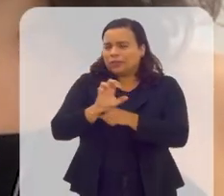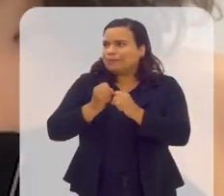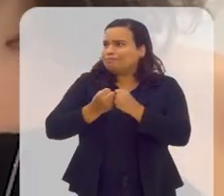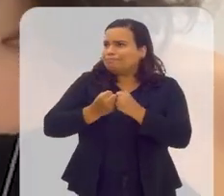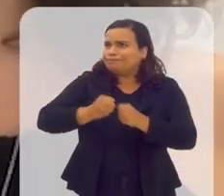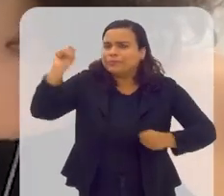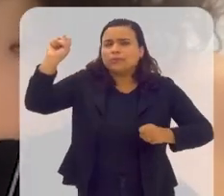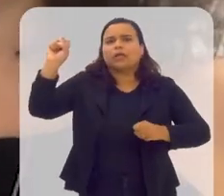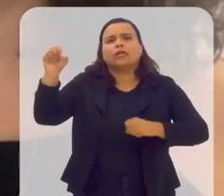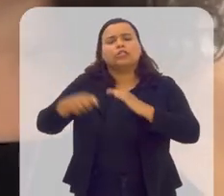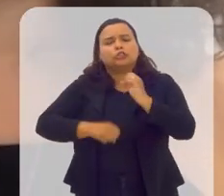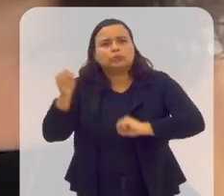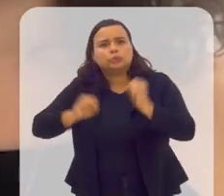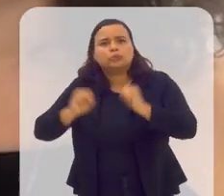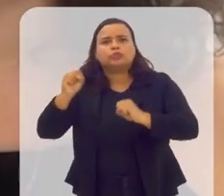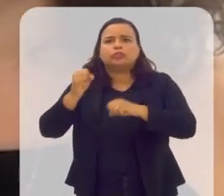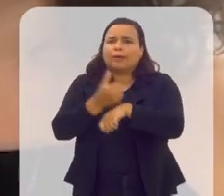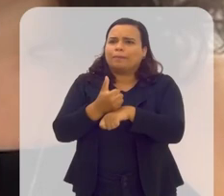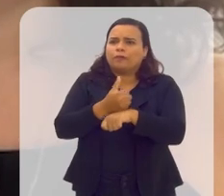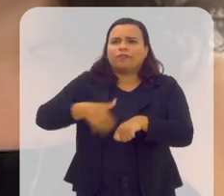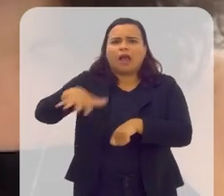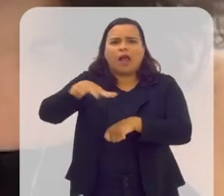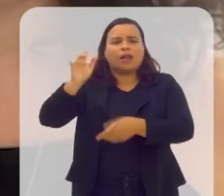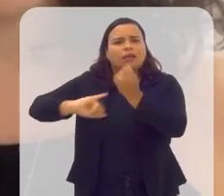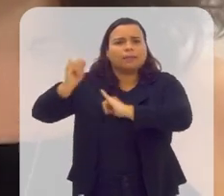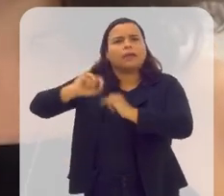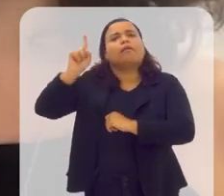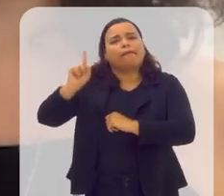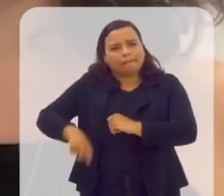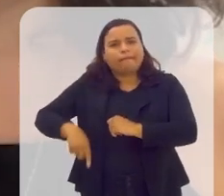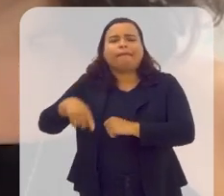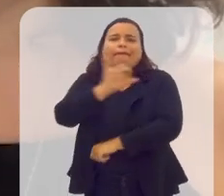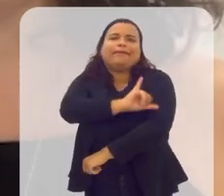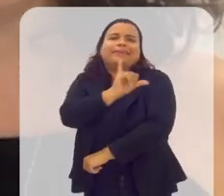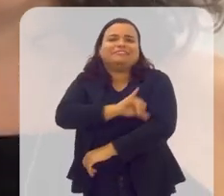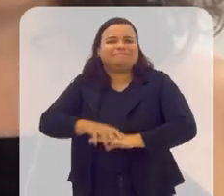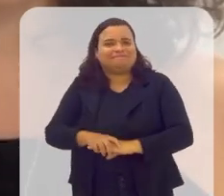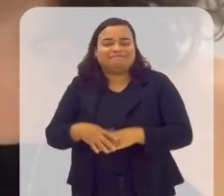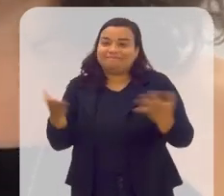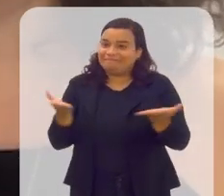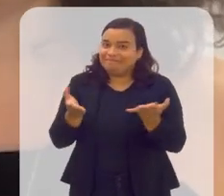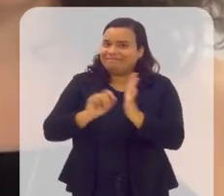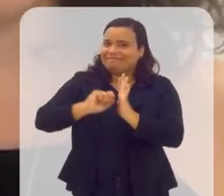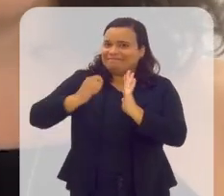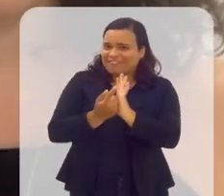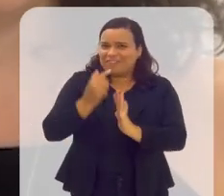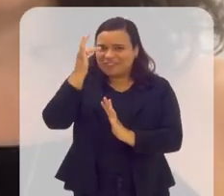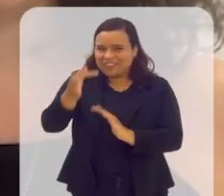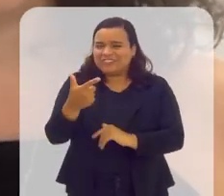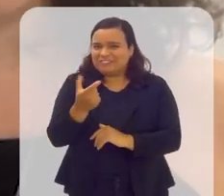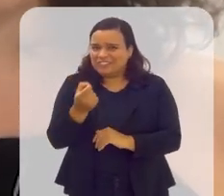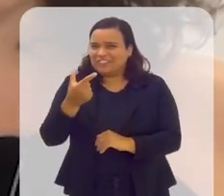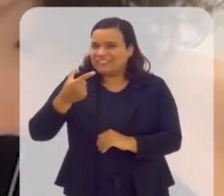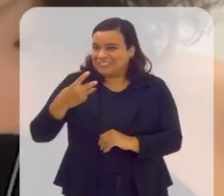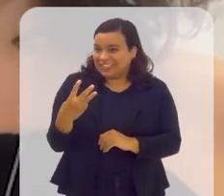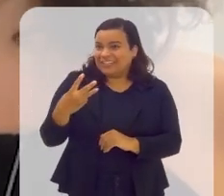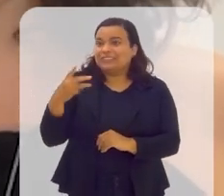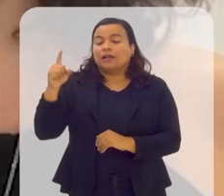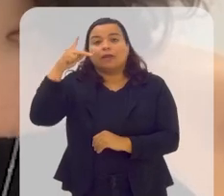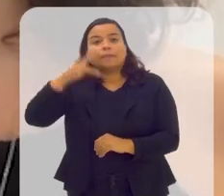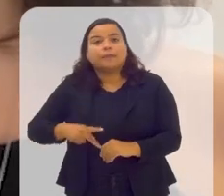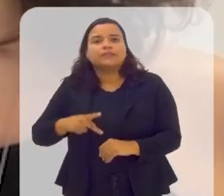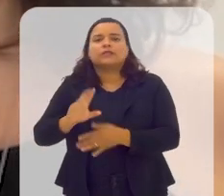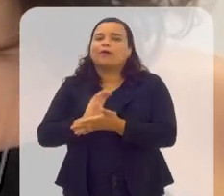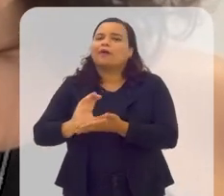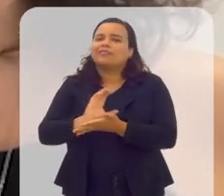estado com indústrias e profissionais do setor de química é o Rio de Janeiro. Nessa edição do Agenda de Futuro 2023,